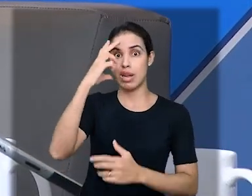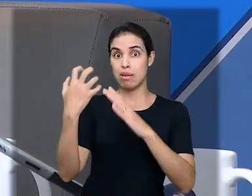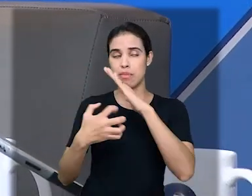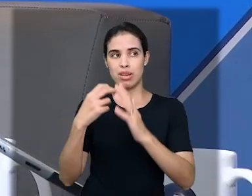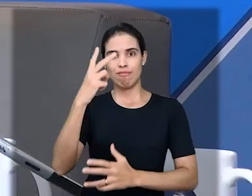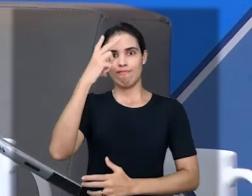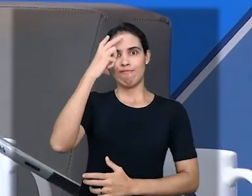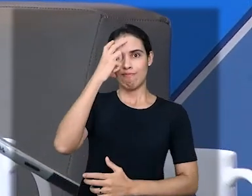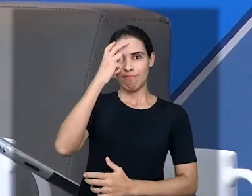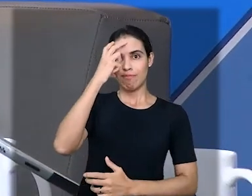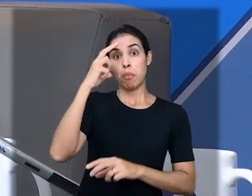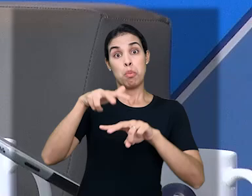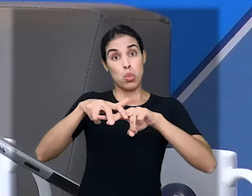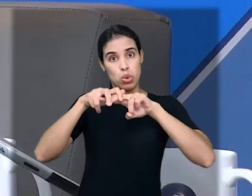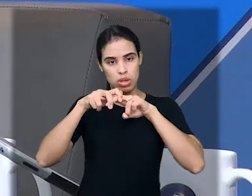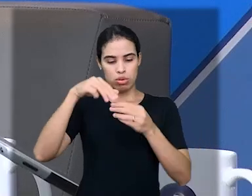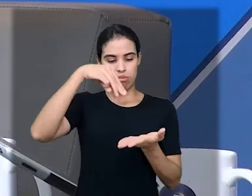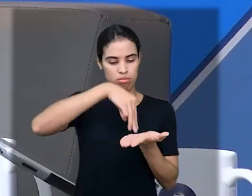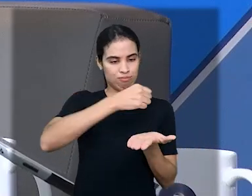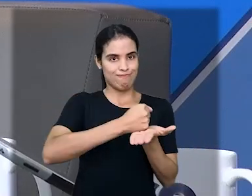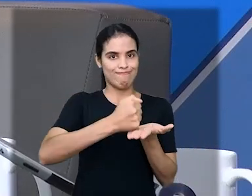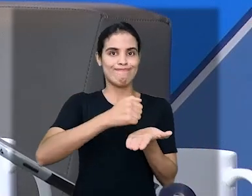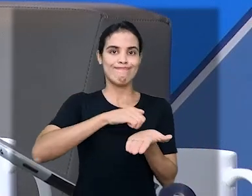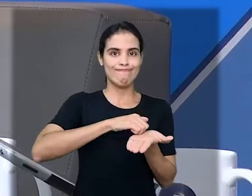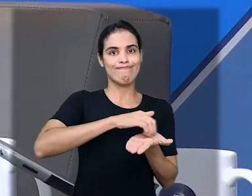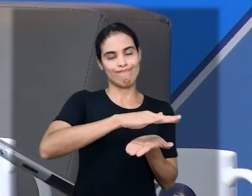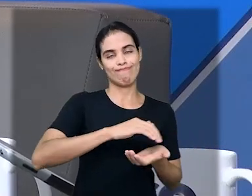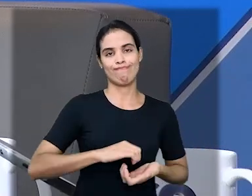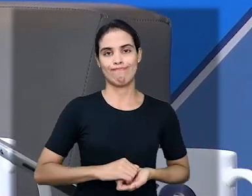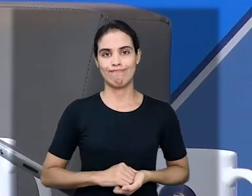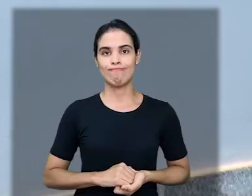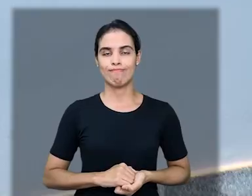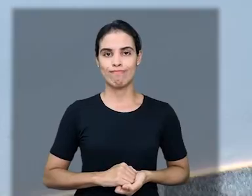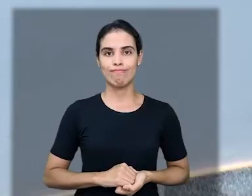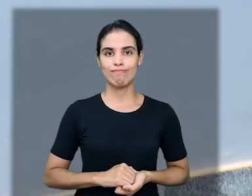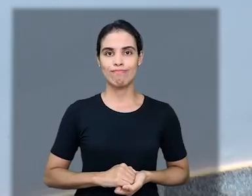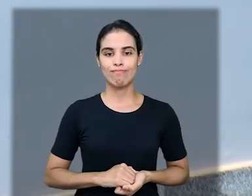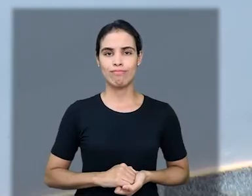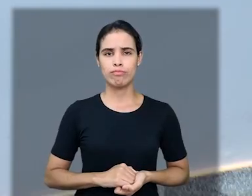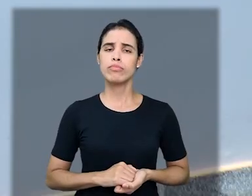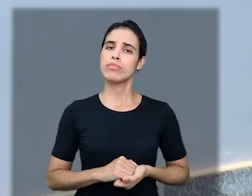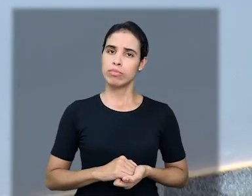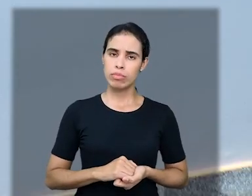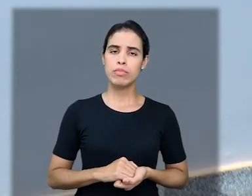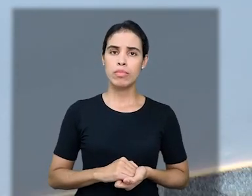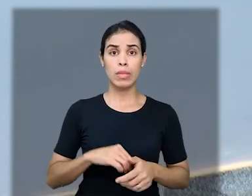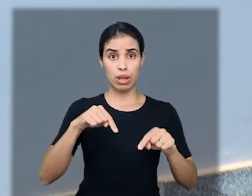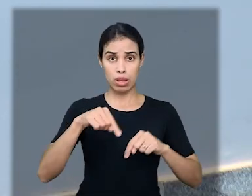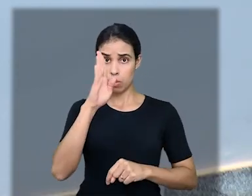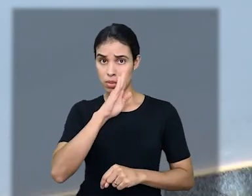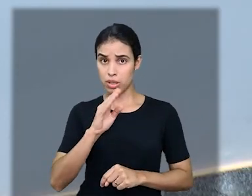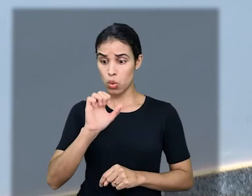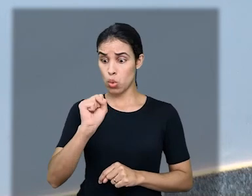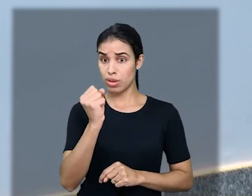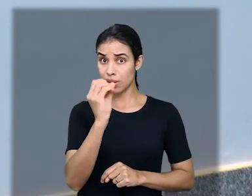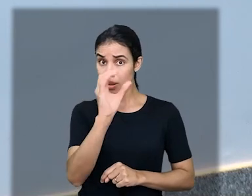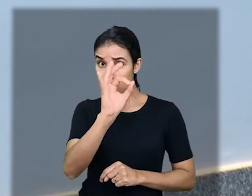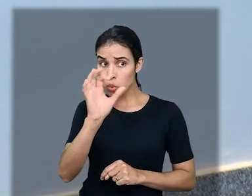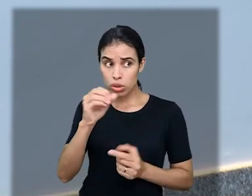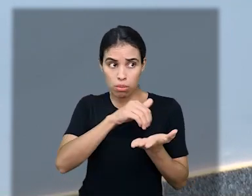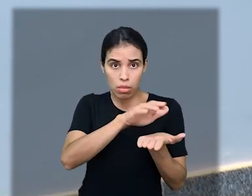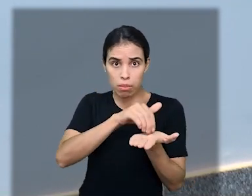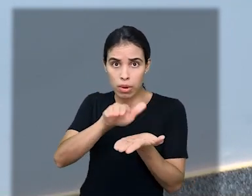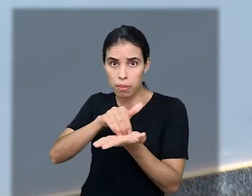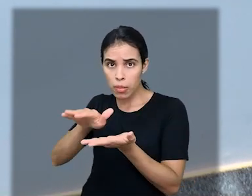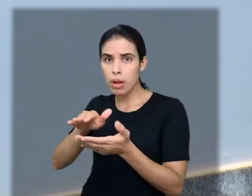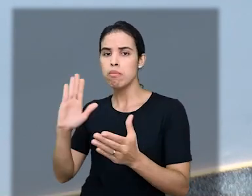E por conta disso, acarretou na dispensa por justa causa daquele empregado. Estima-se hoje que no Brasil, quase 80% das demissões por